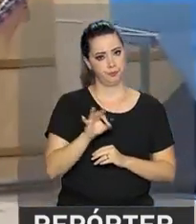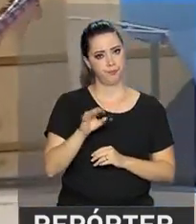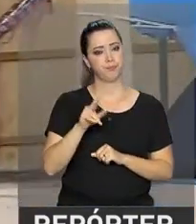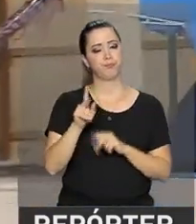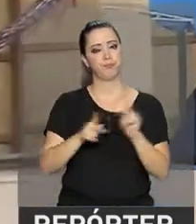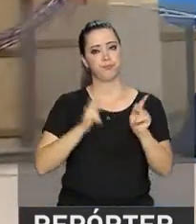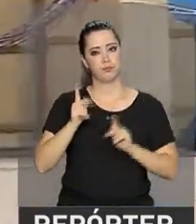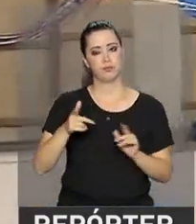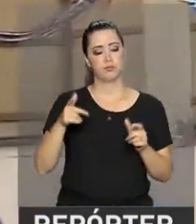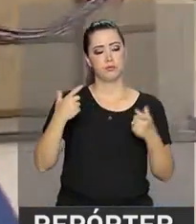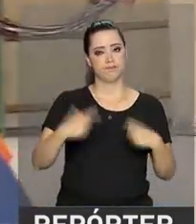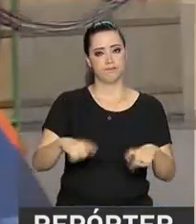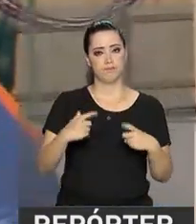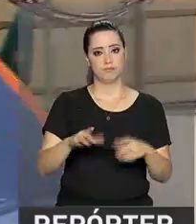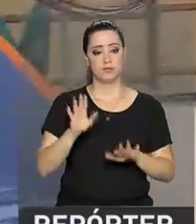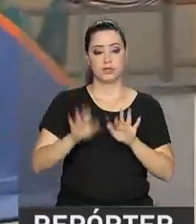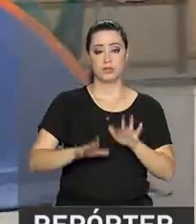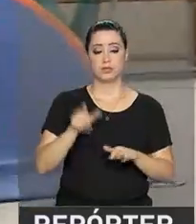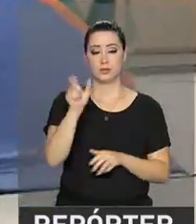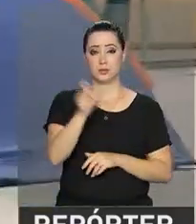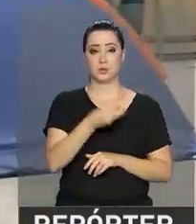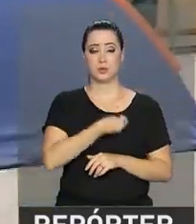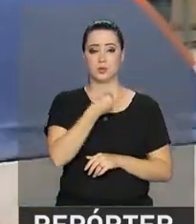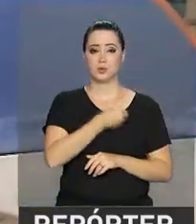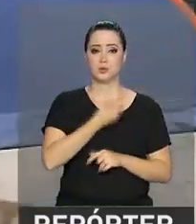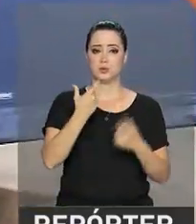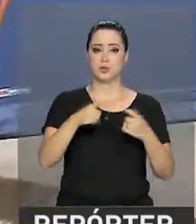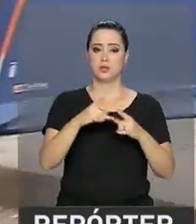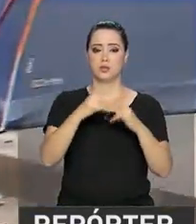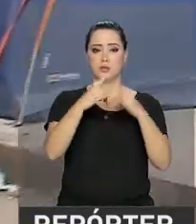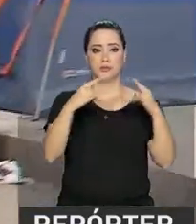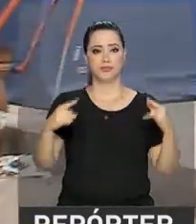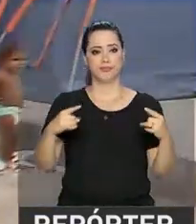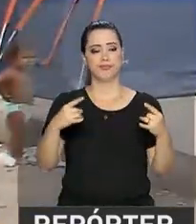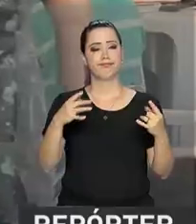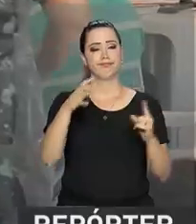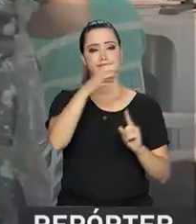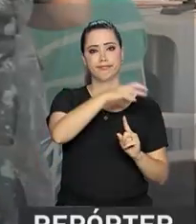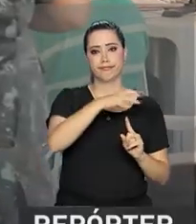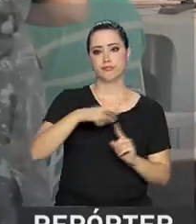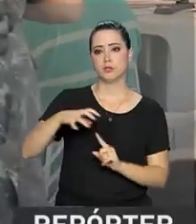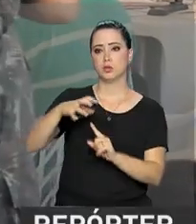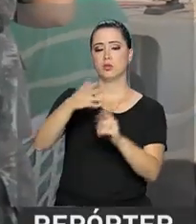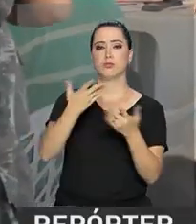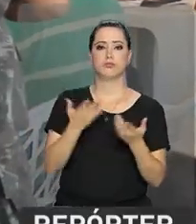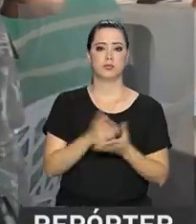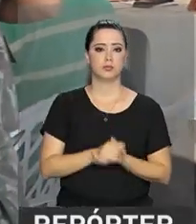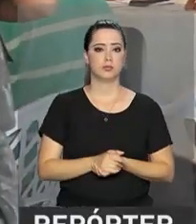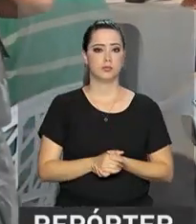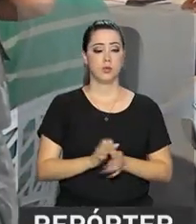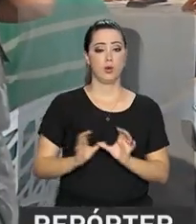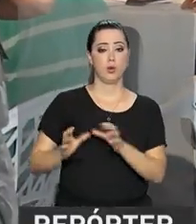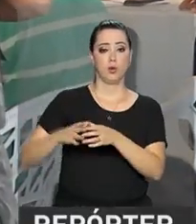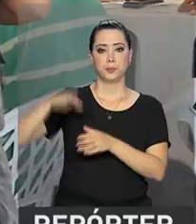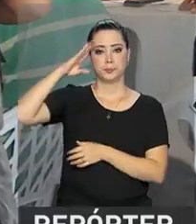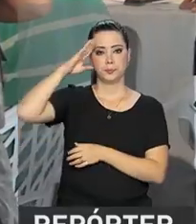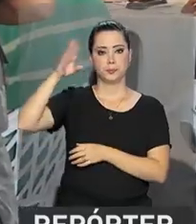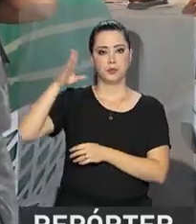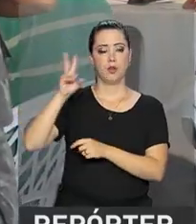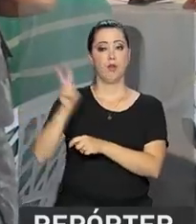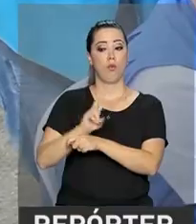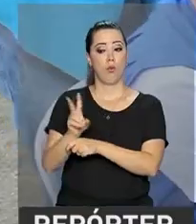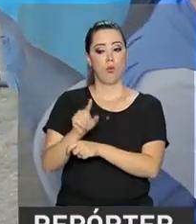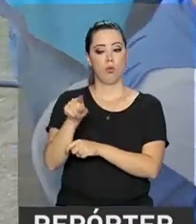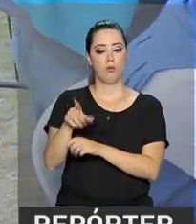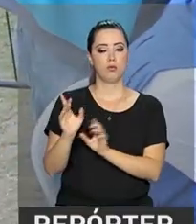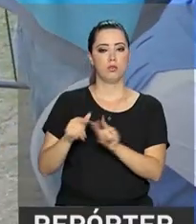população local. E muitos deles ainda vivem nas praças da cidade. As Forças Armadas vão coordenar as ações em